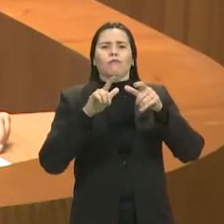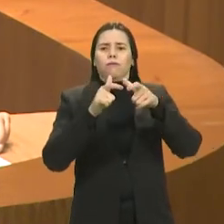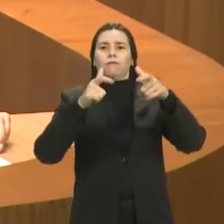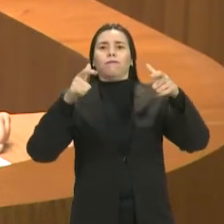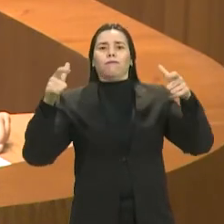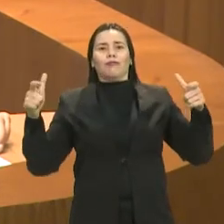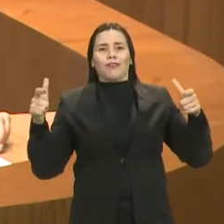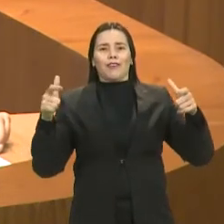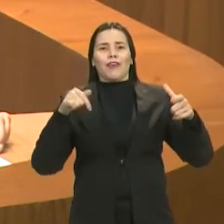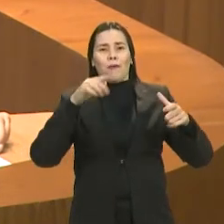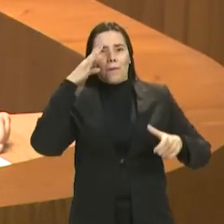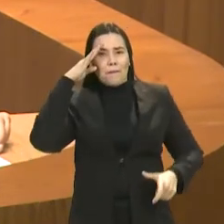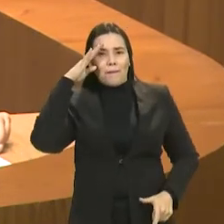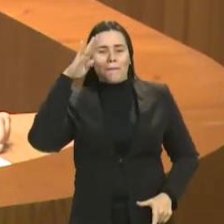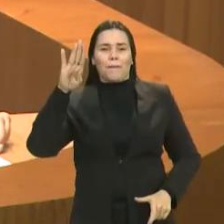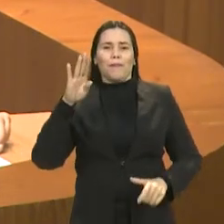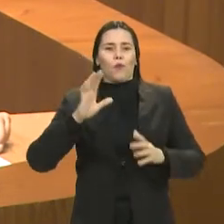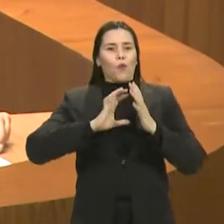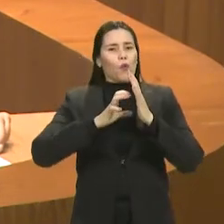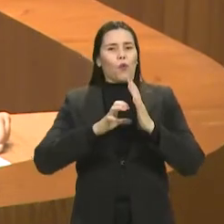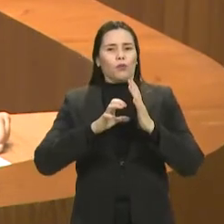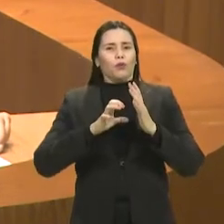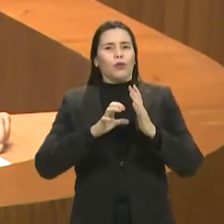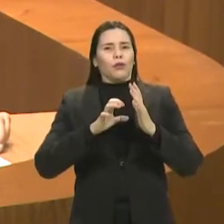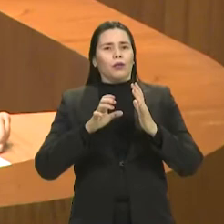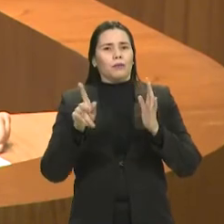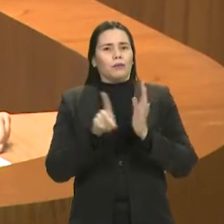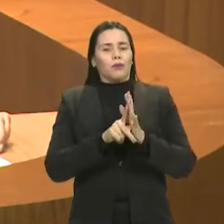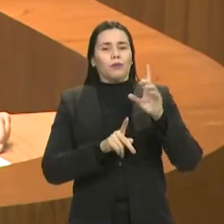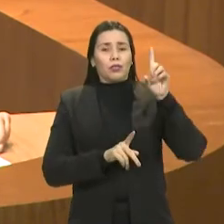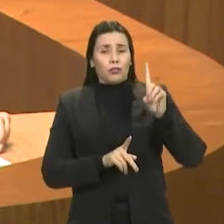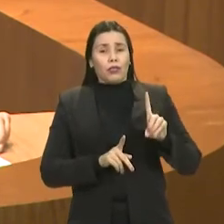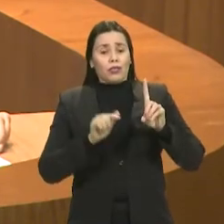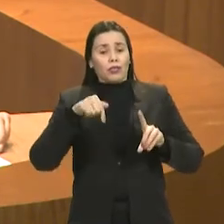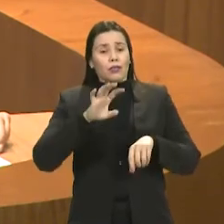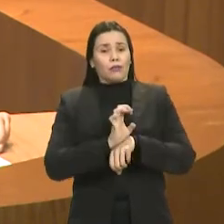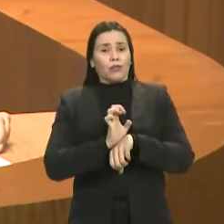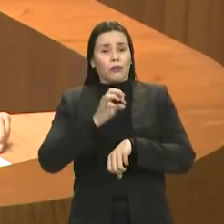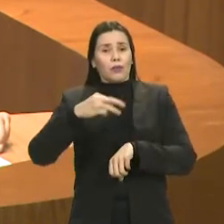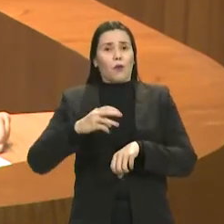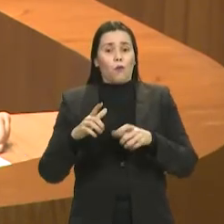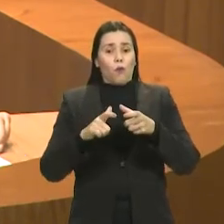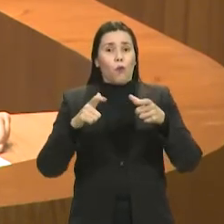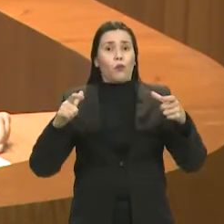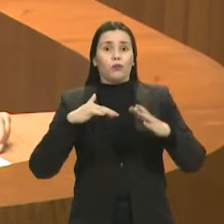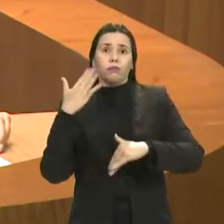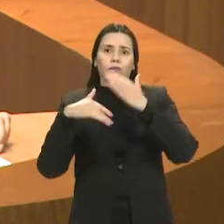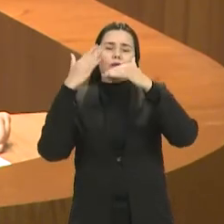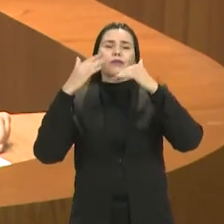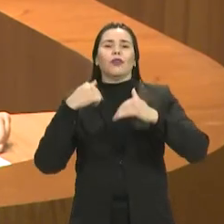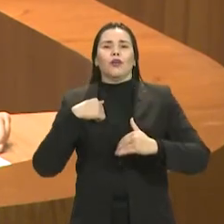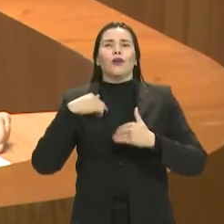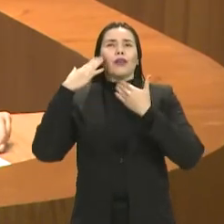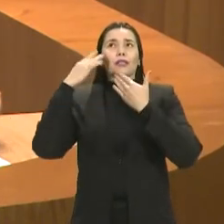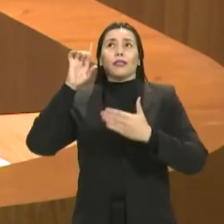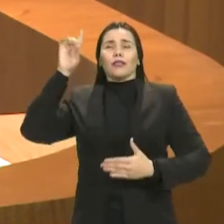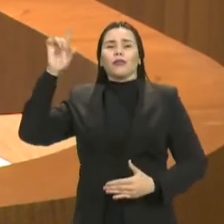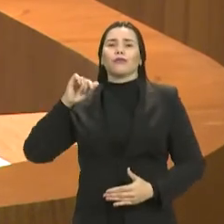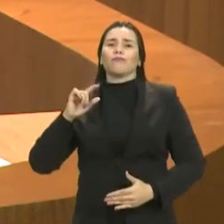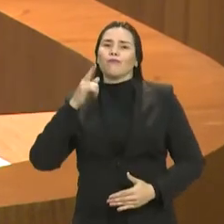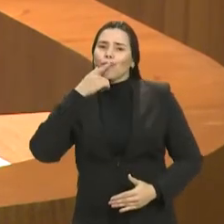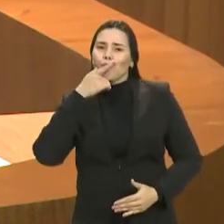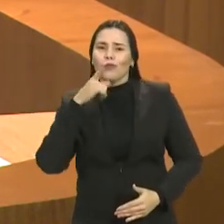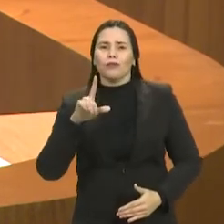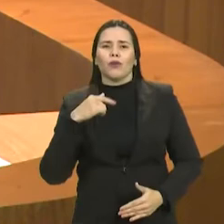no Maranhão e pela graça de Deus nós estamos conseguindo conseguimos